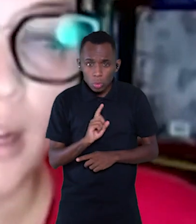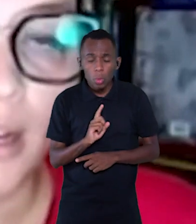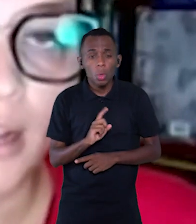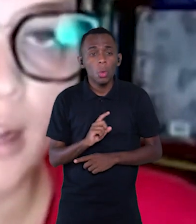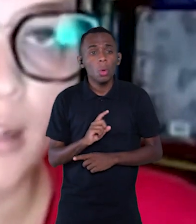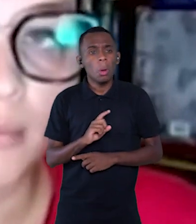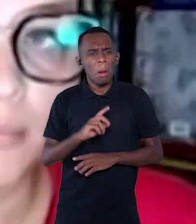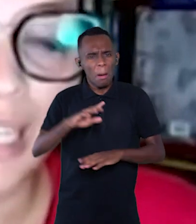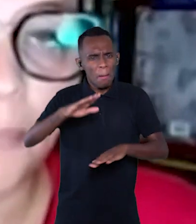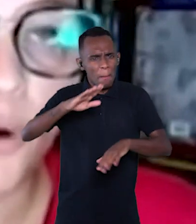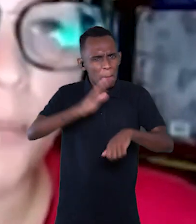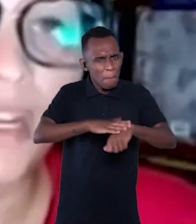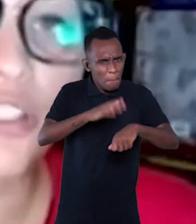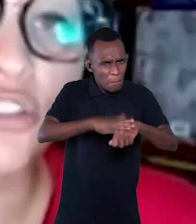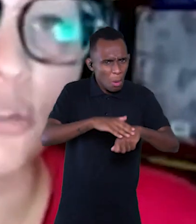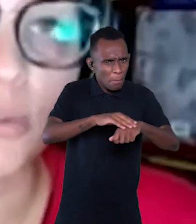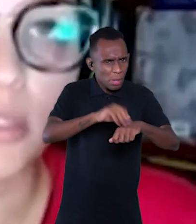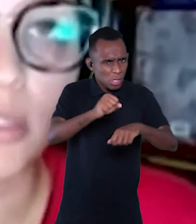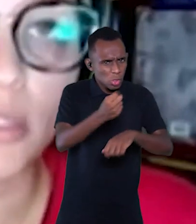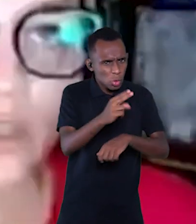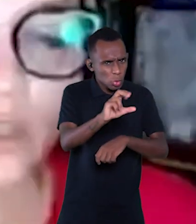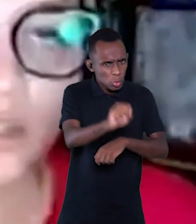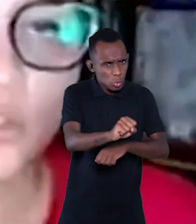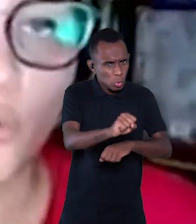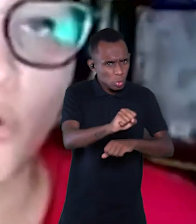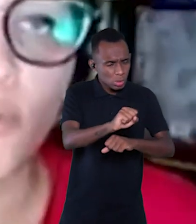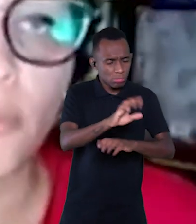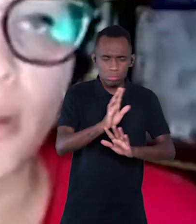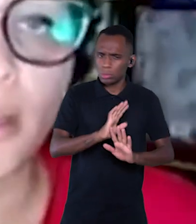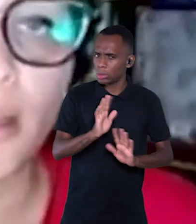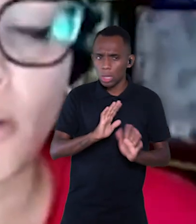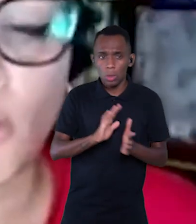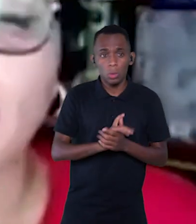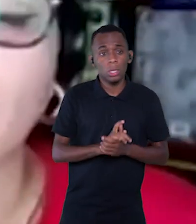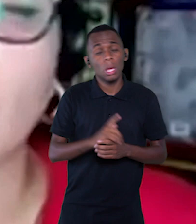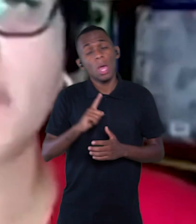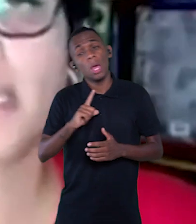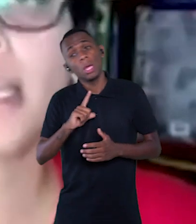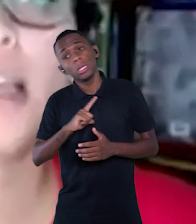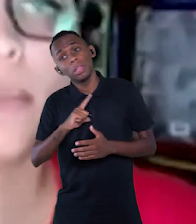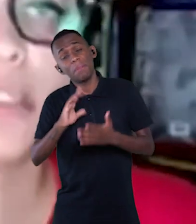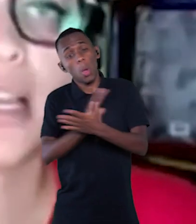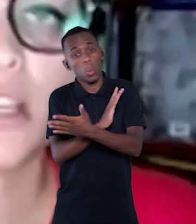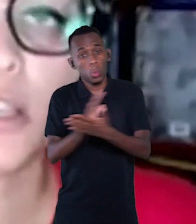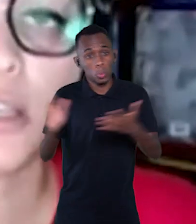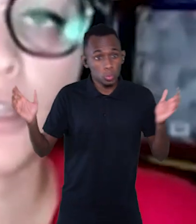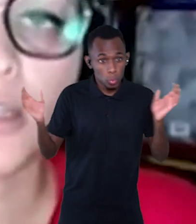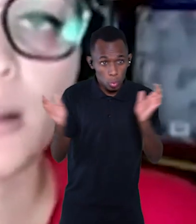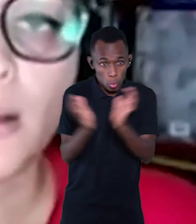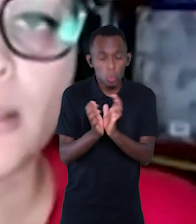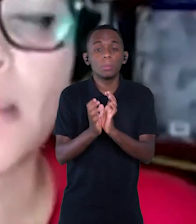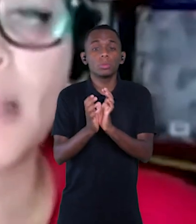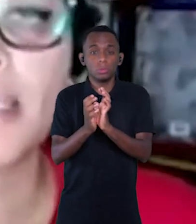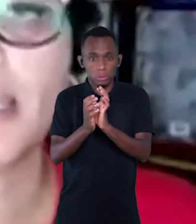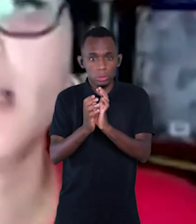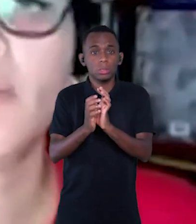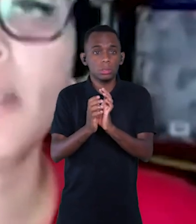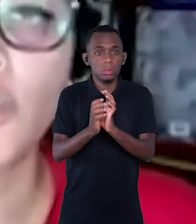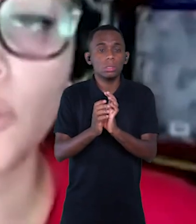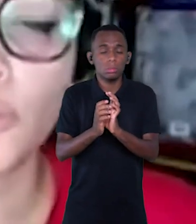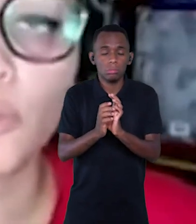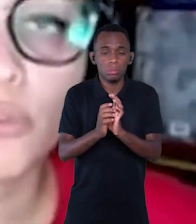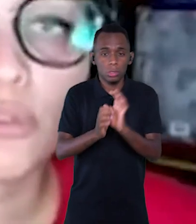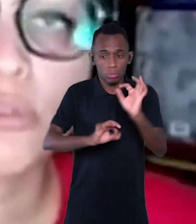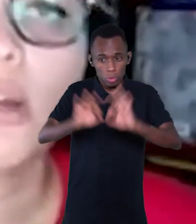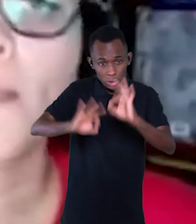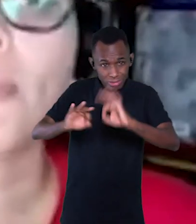algo da própria instituição. Não houve, houve algumas equipes, né, que estabeleceram esse